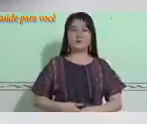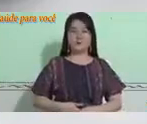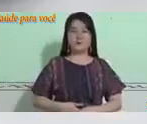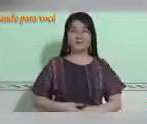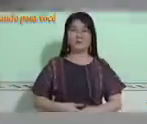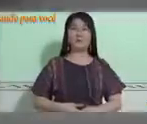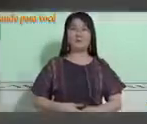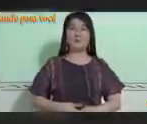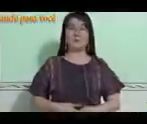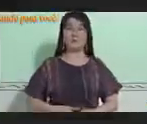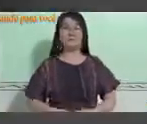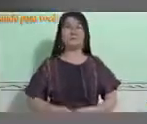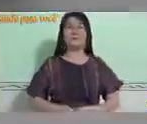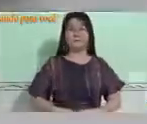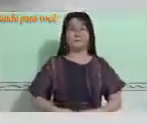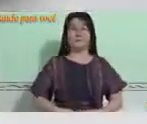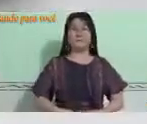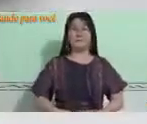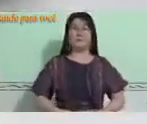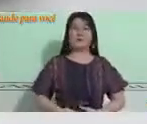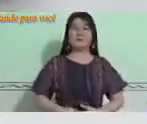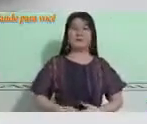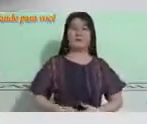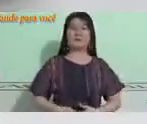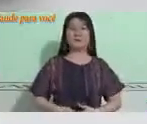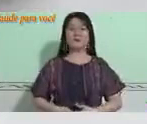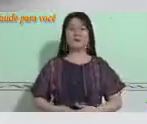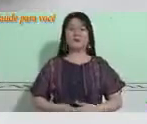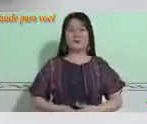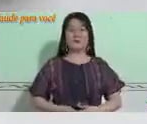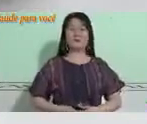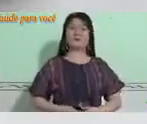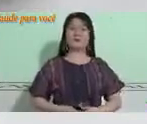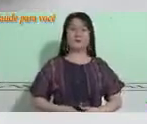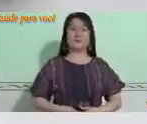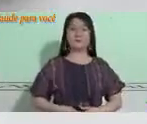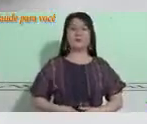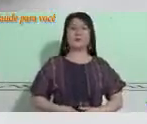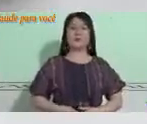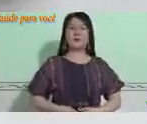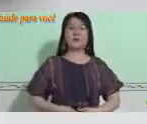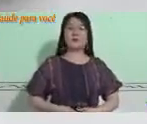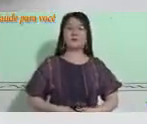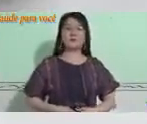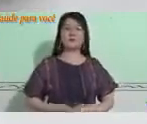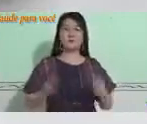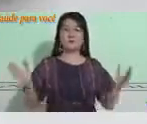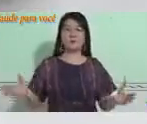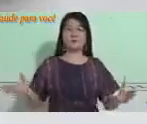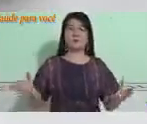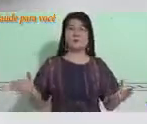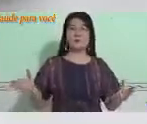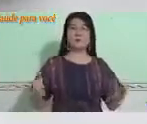vírgula ou na forma sintética vírgula em forma de comprimidos vírgula solução vírgula xarope ou injetável pelo tempo determinado